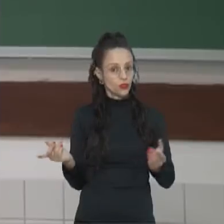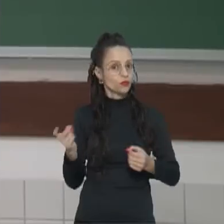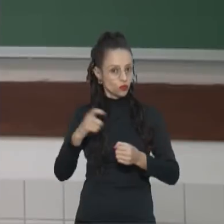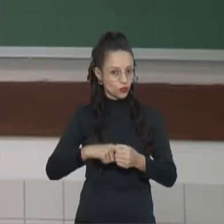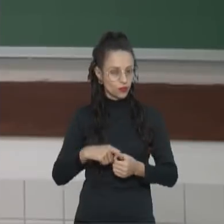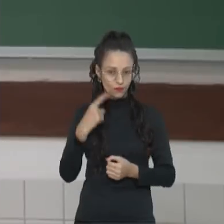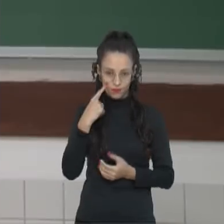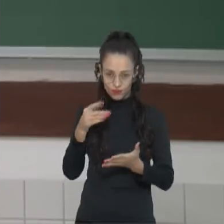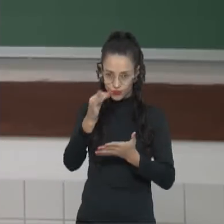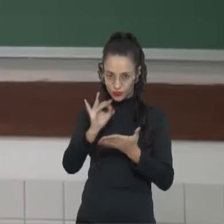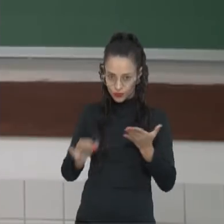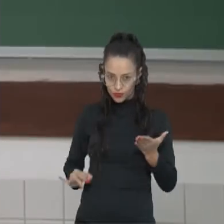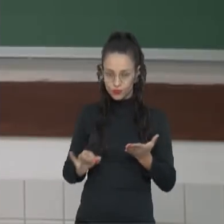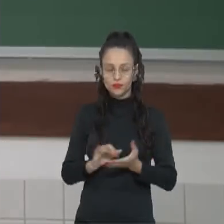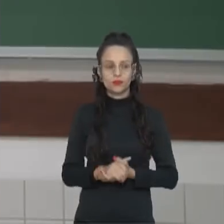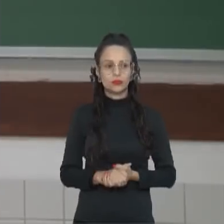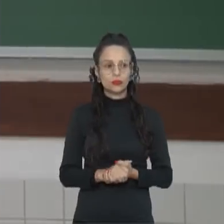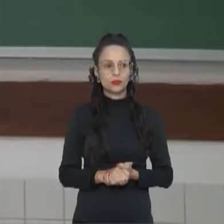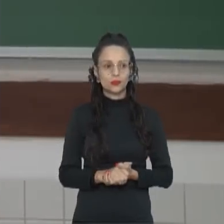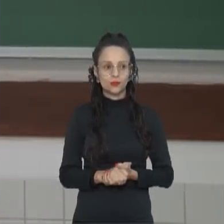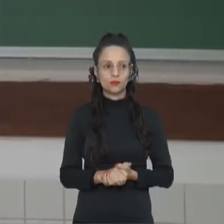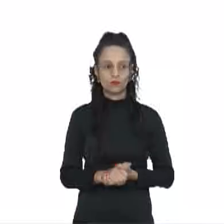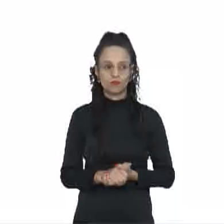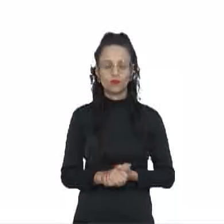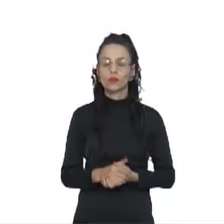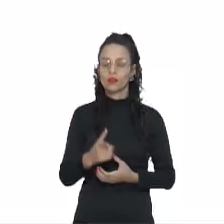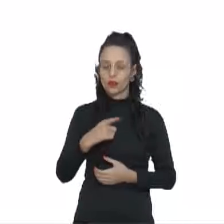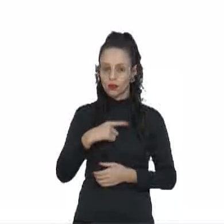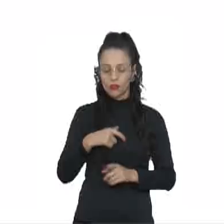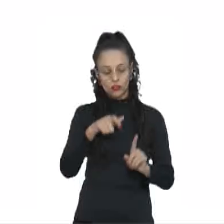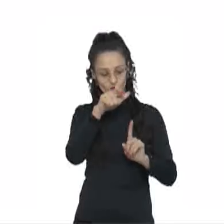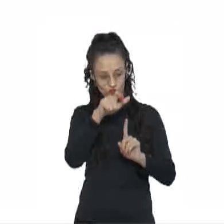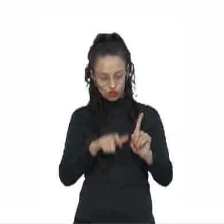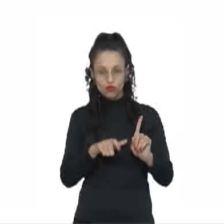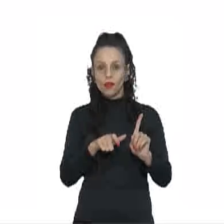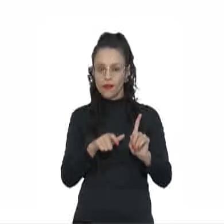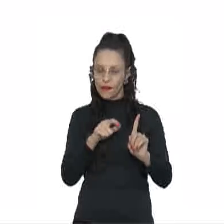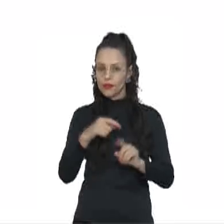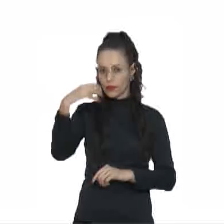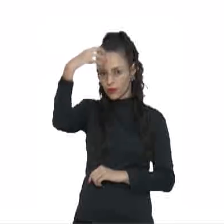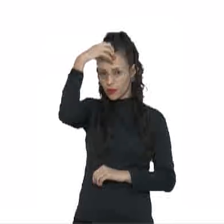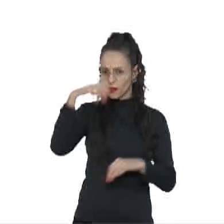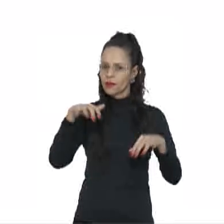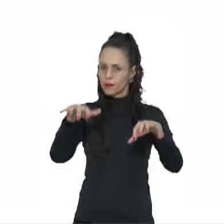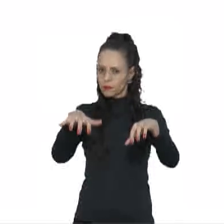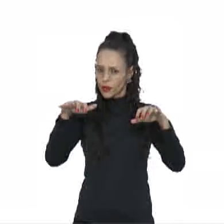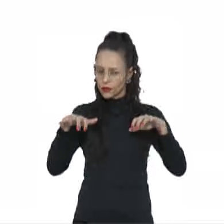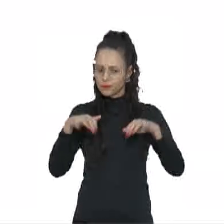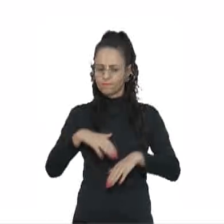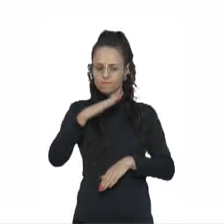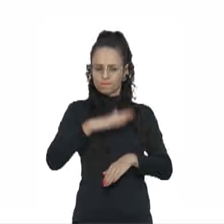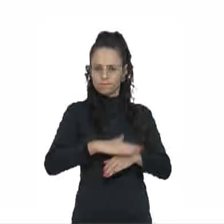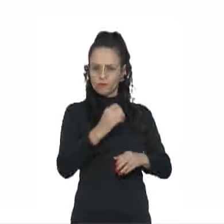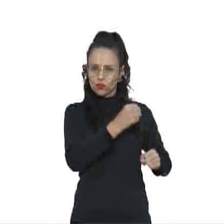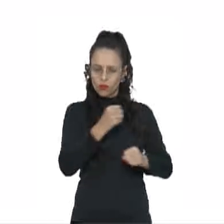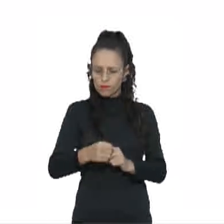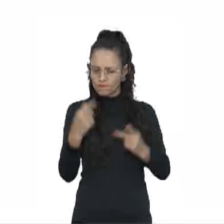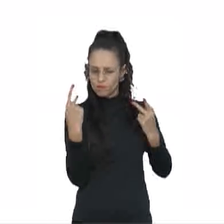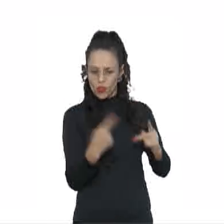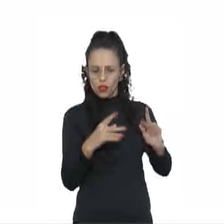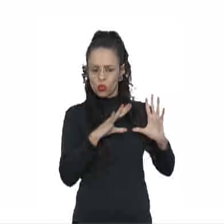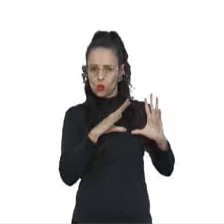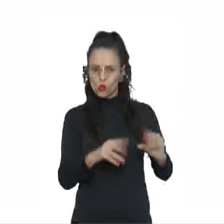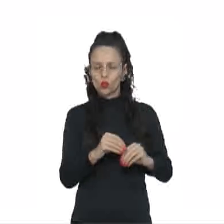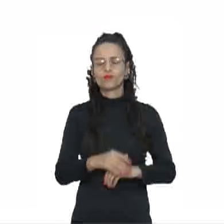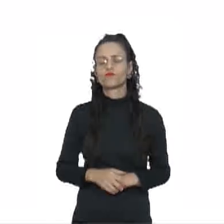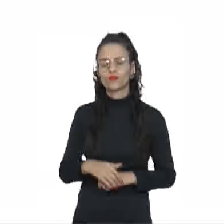Voltei, vamos corrigir. Havia um imperador inca com todo o poder político em suas mãos. Era o cara, né? Havia os